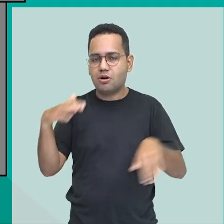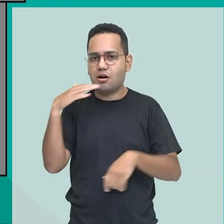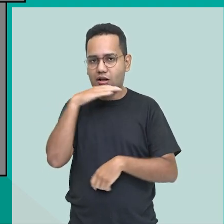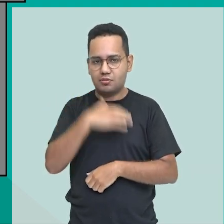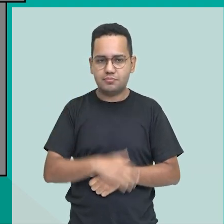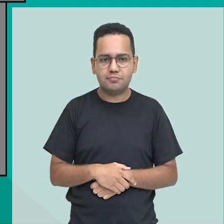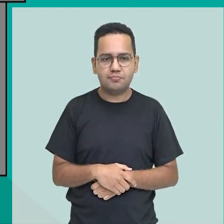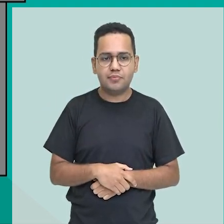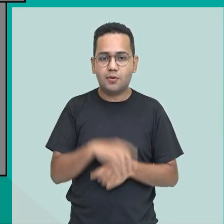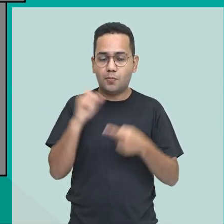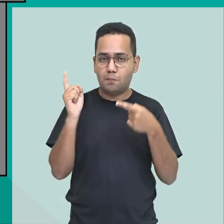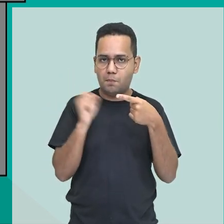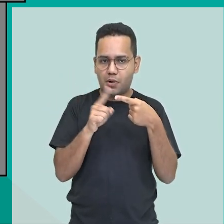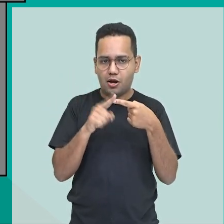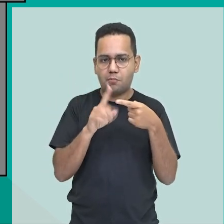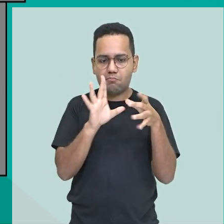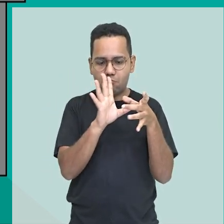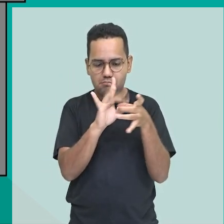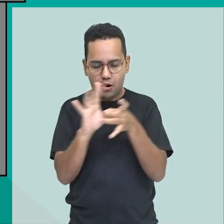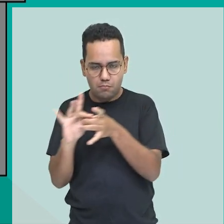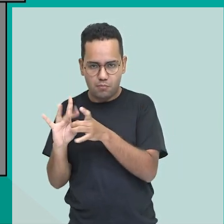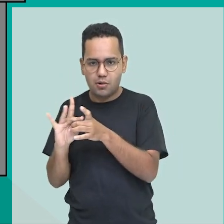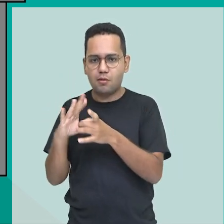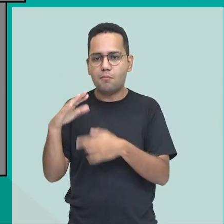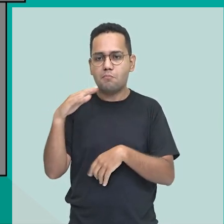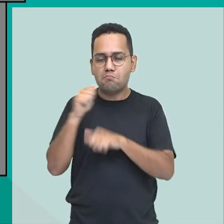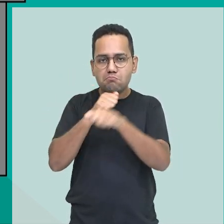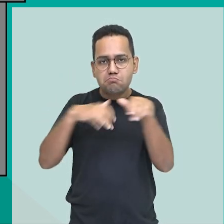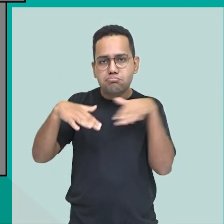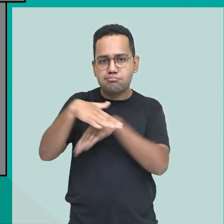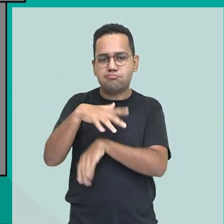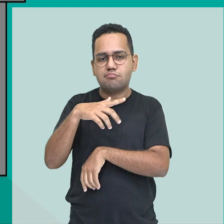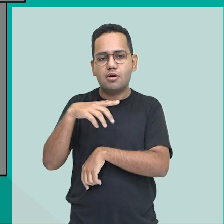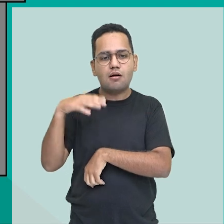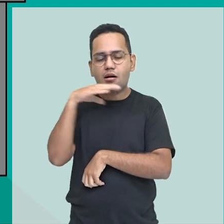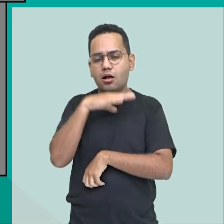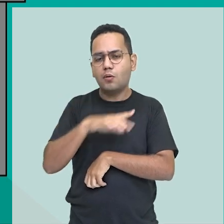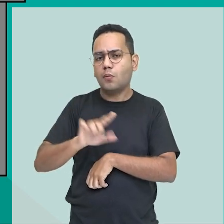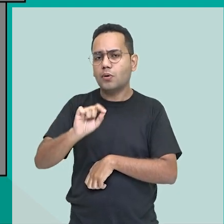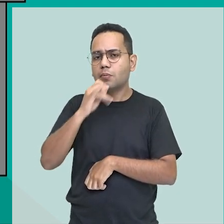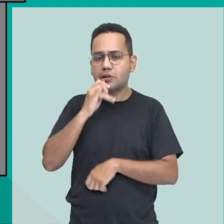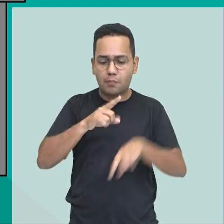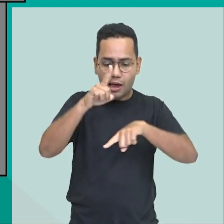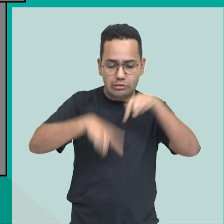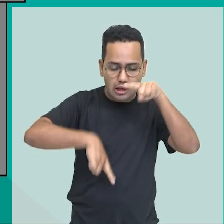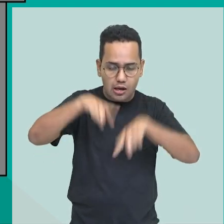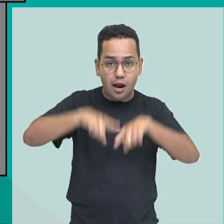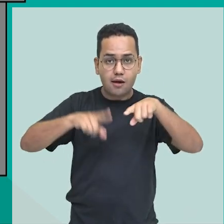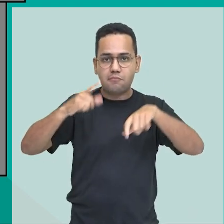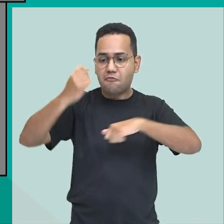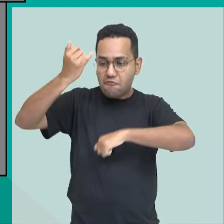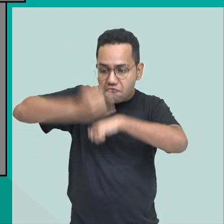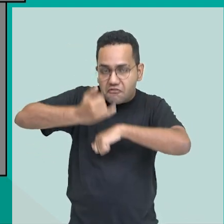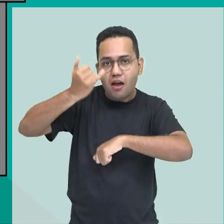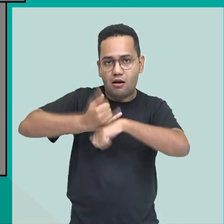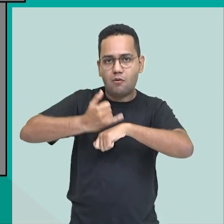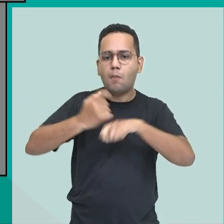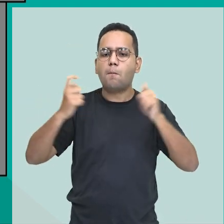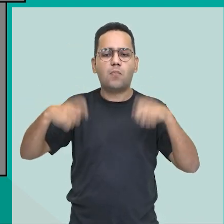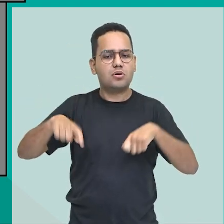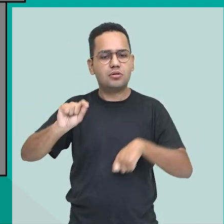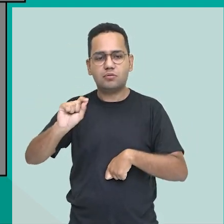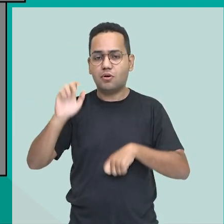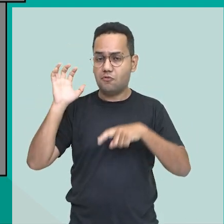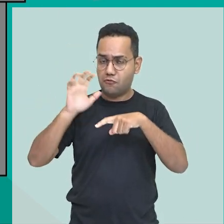a condução térmica, que a energia térmica é transmitida por meio de corpos sólidos que aquecem, seja